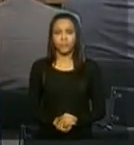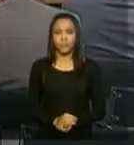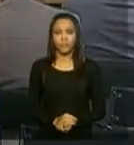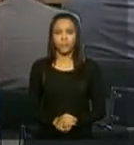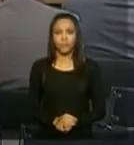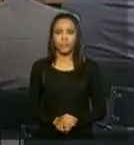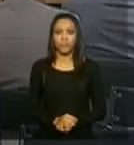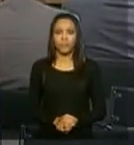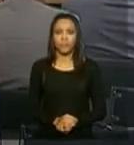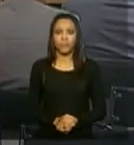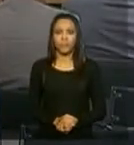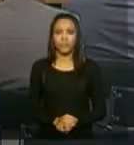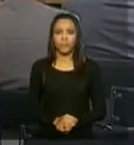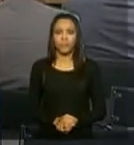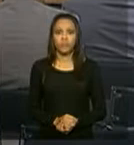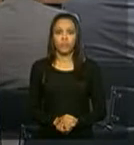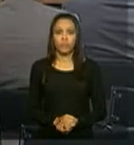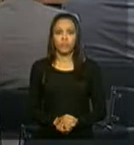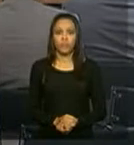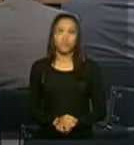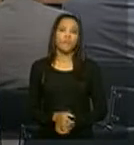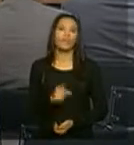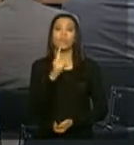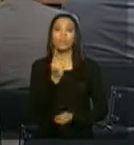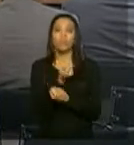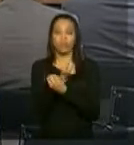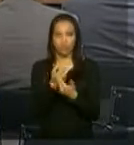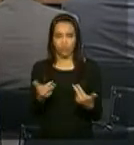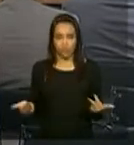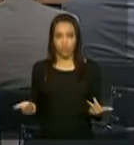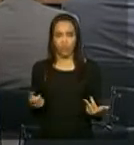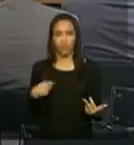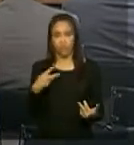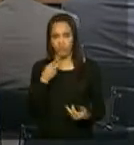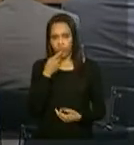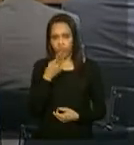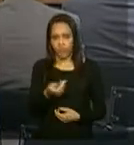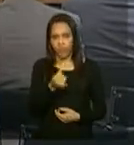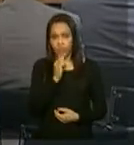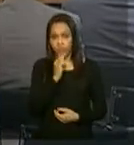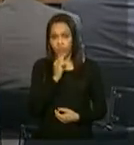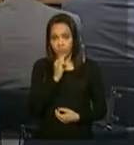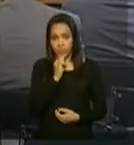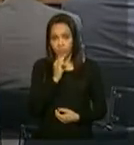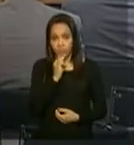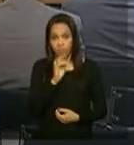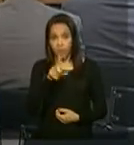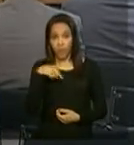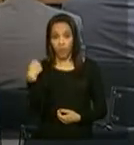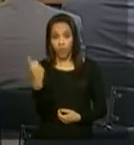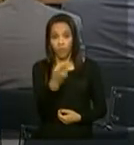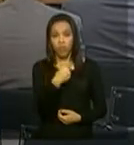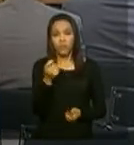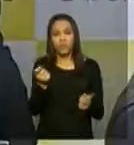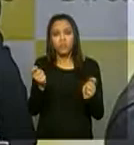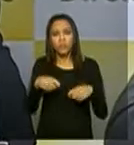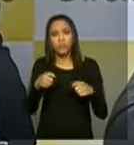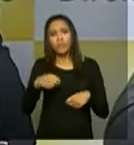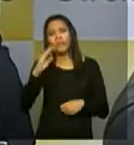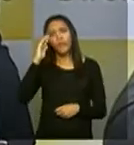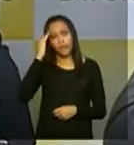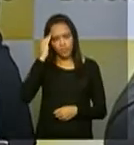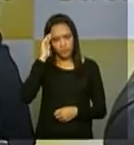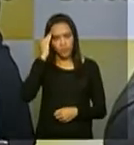por com detalhe relacionado com isso é que por exemplo para que levemos entender em de